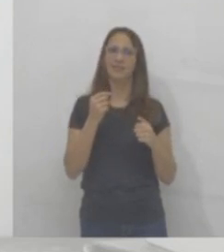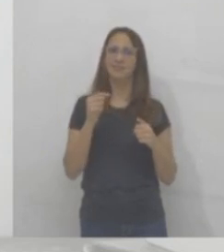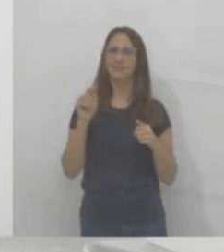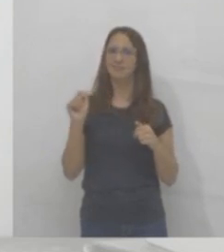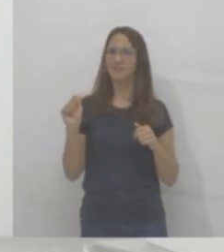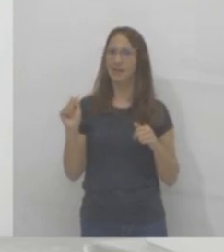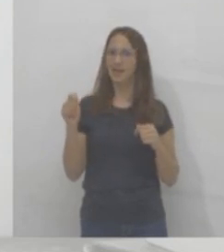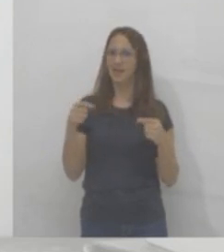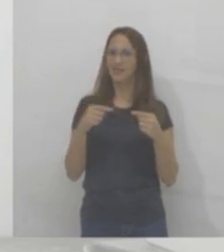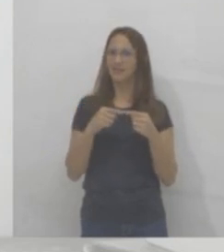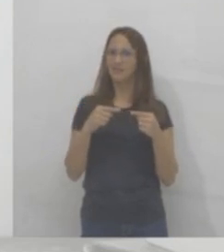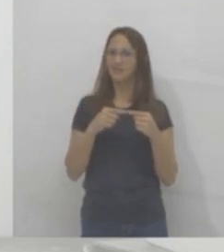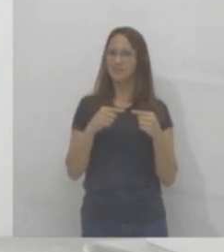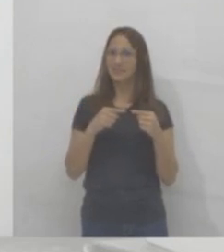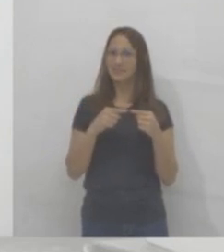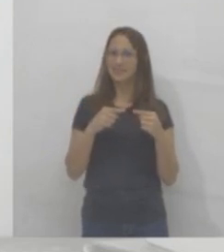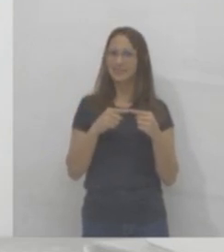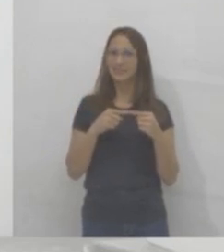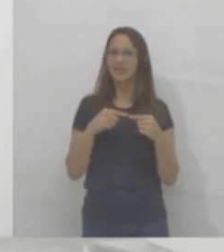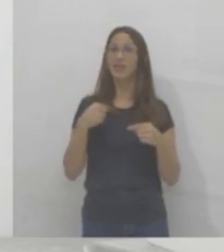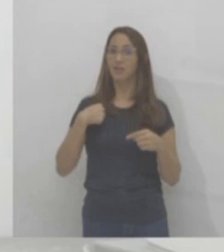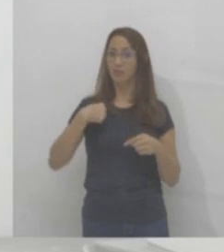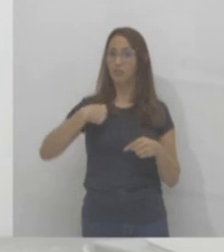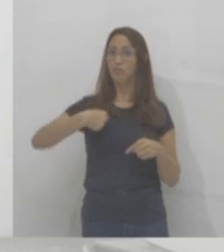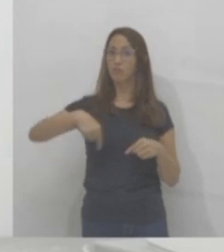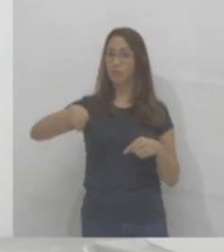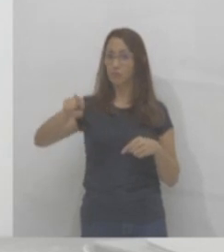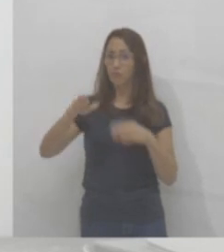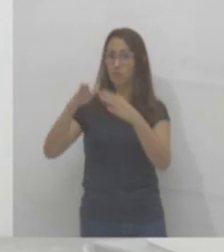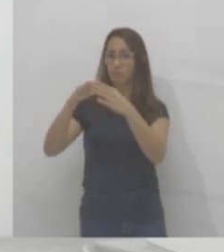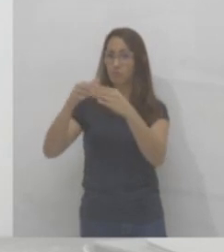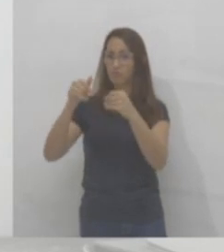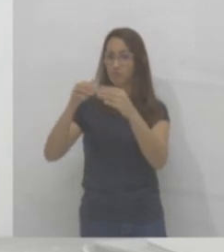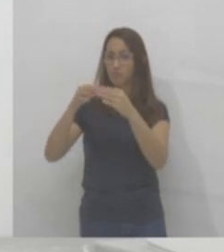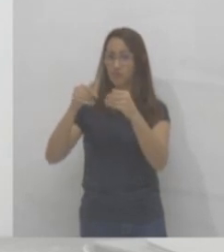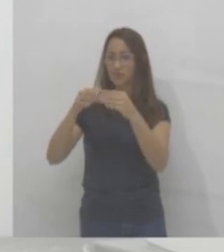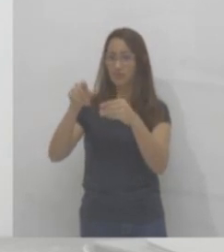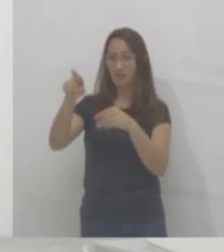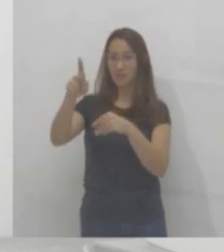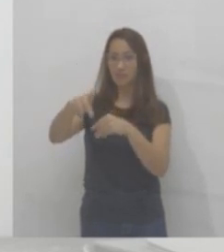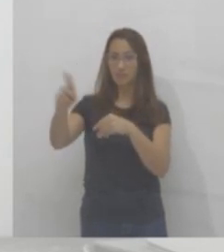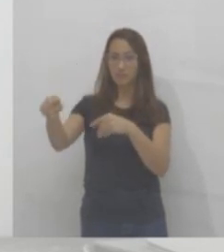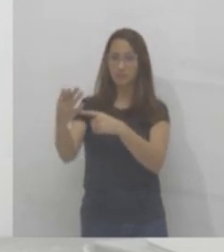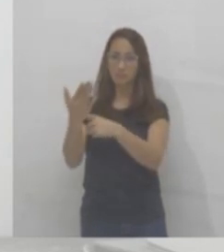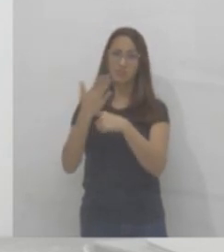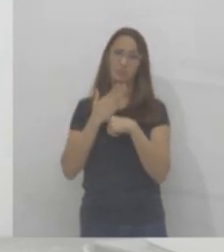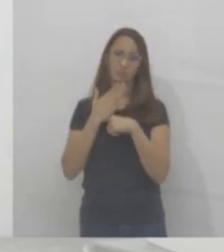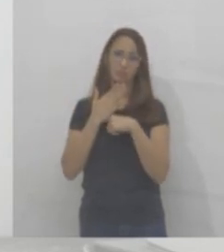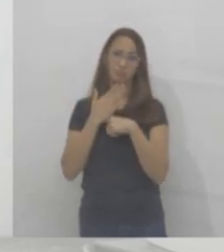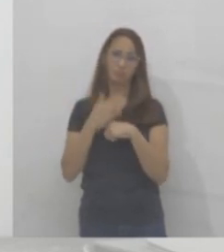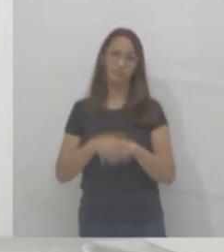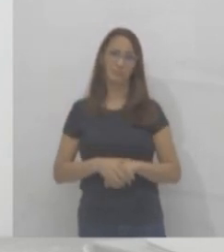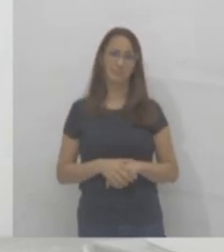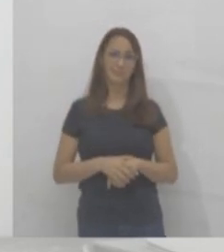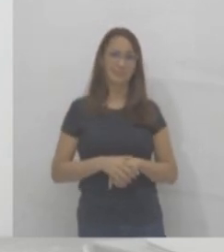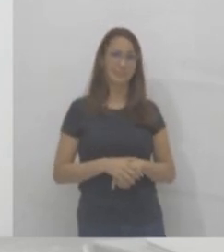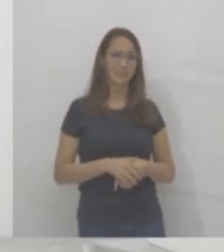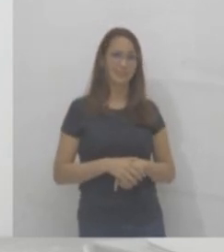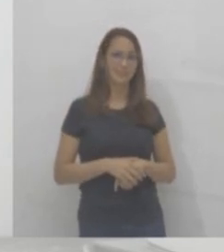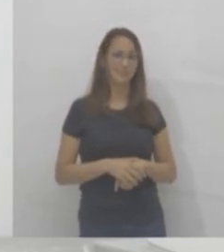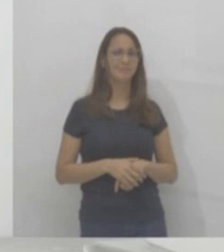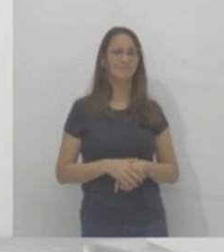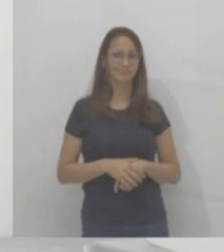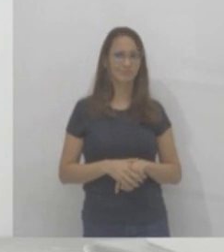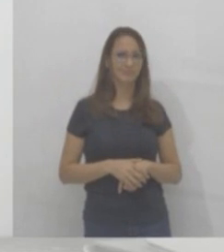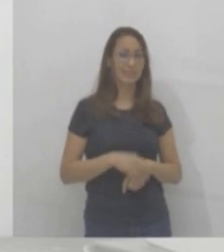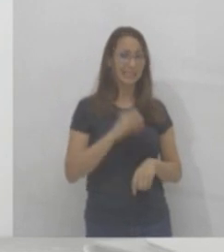I will ask my teacher for help. Eu vou pedir ajuda para o meu professor. Vou pedir ao meu professor para ele me